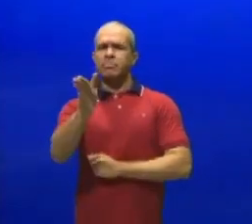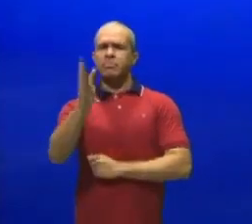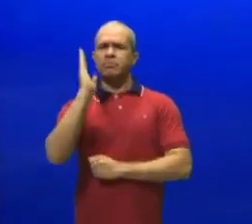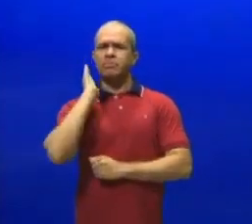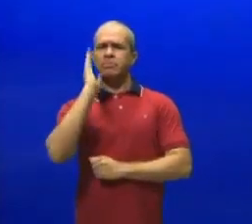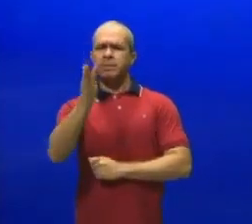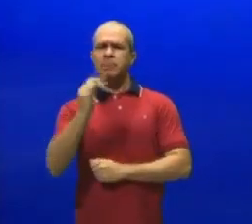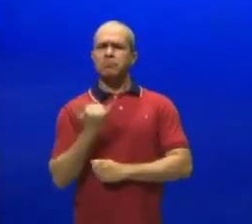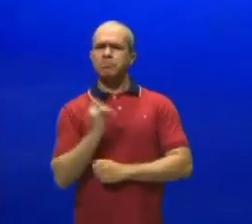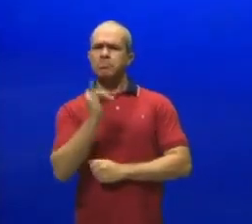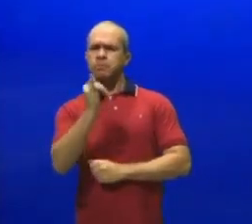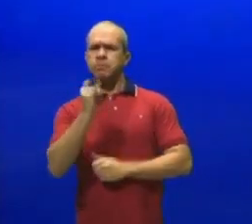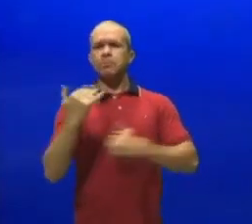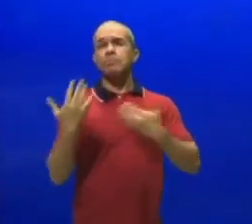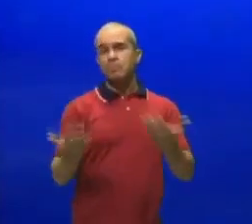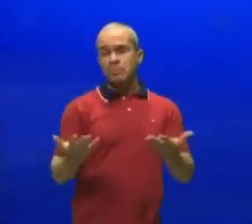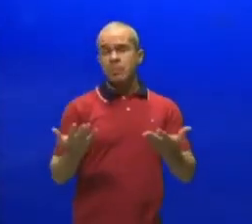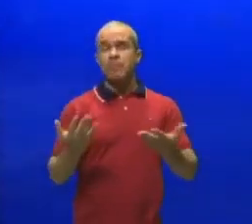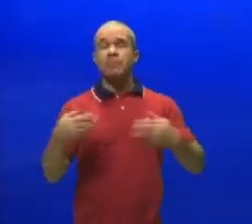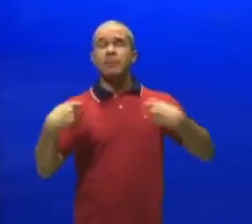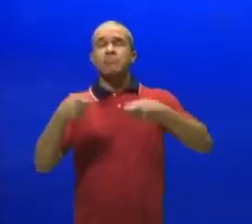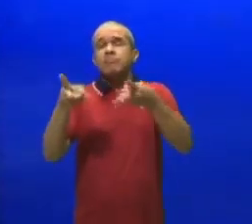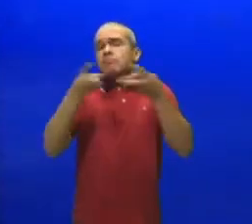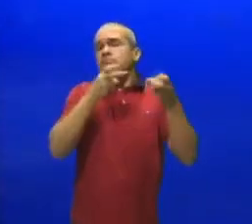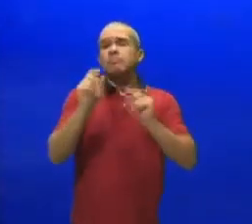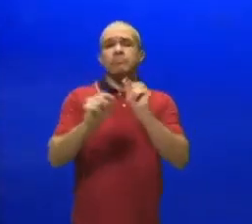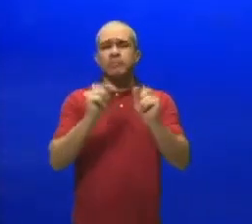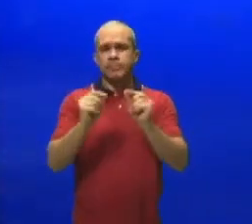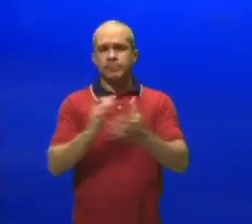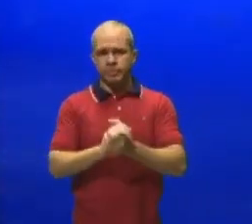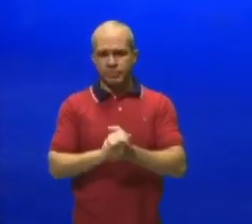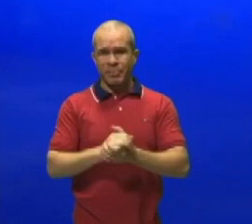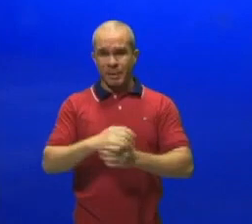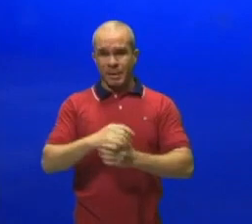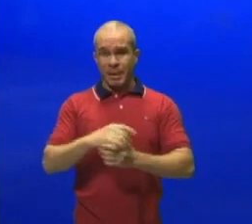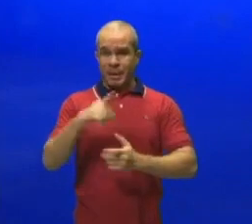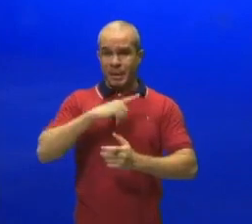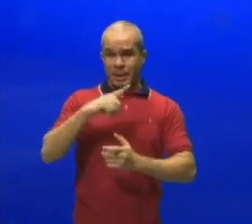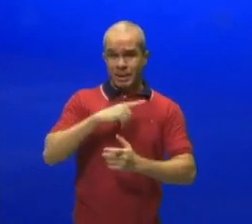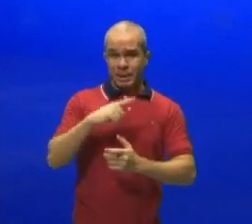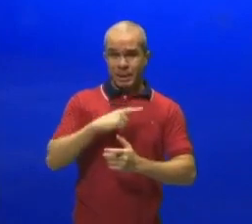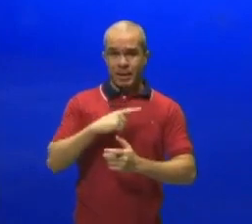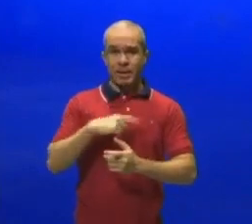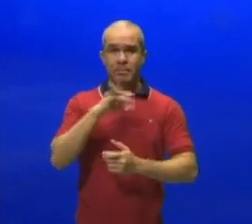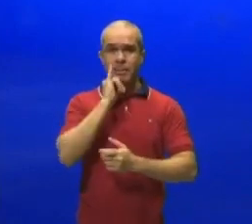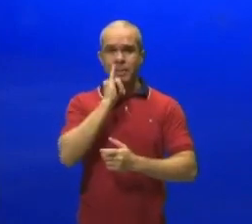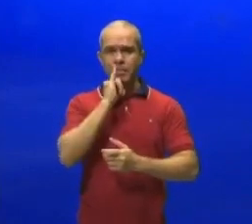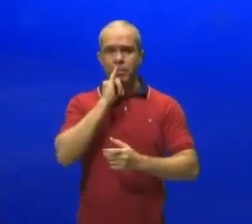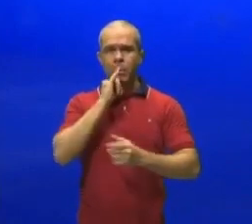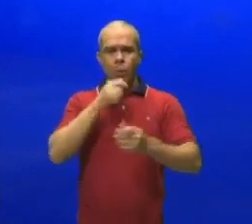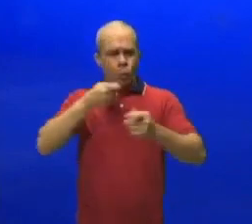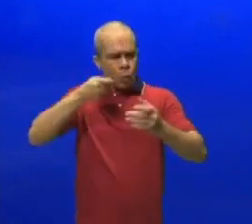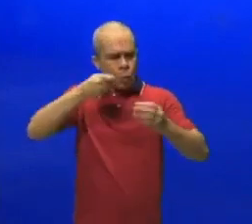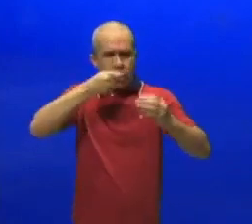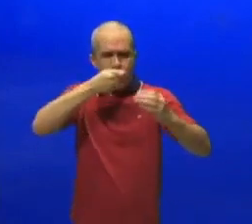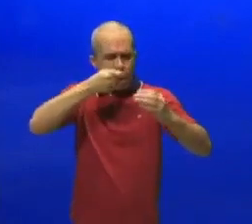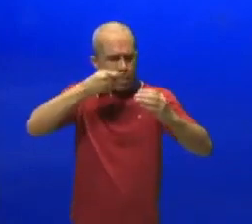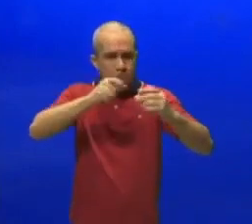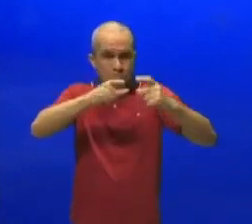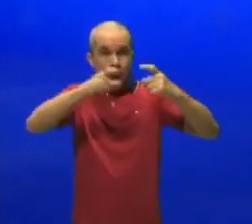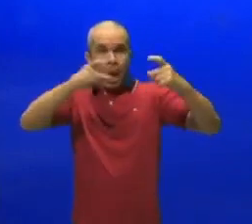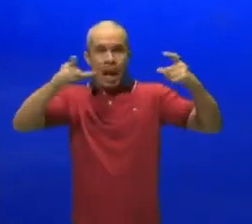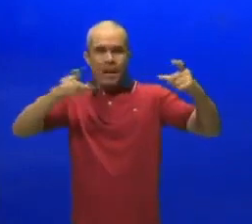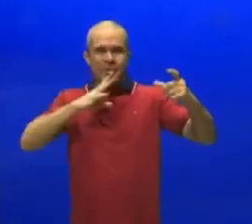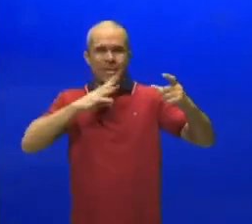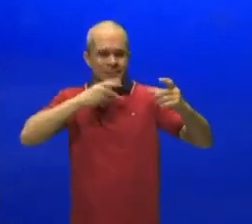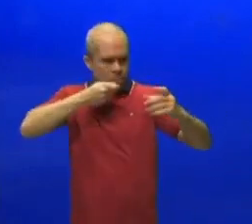elétrica. O que nós vamos verificar? Que nós temos aqui, se eu tivesse uma lupa muito forte e